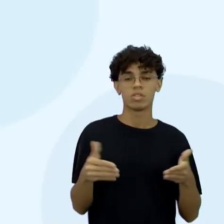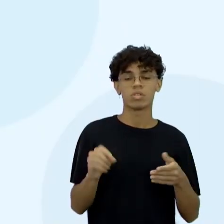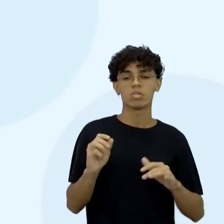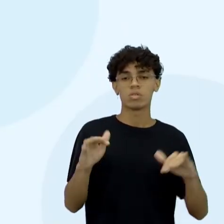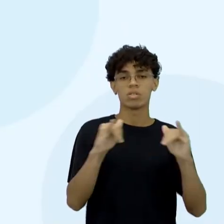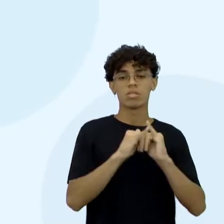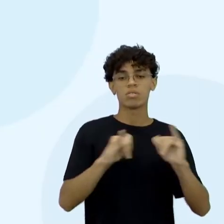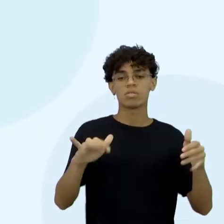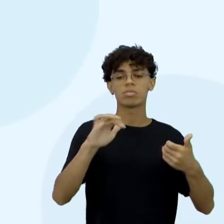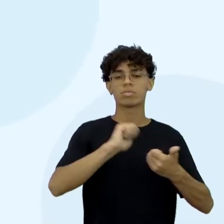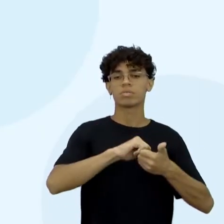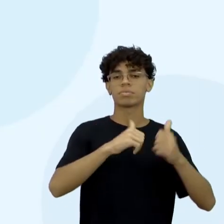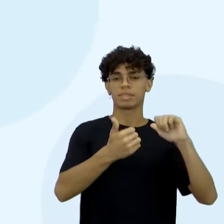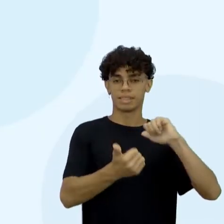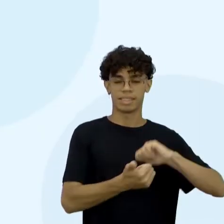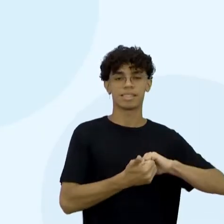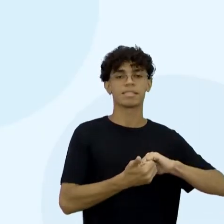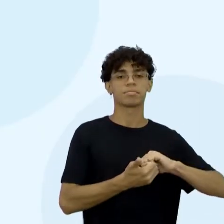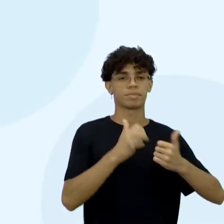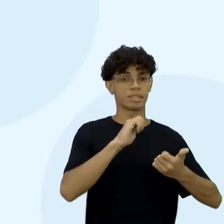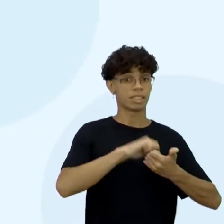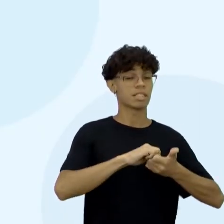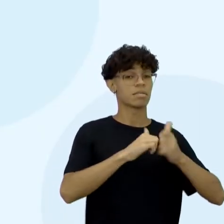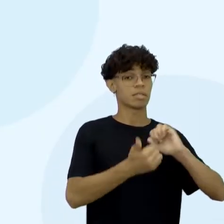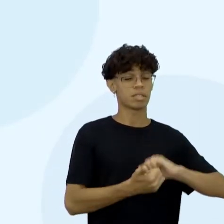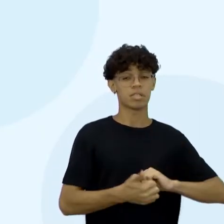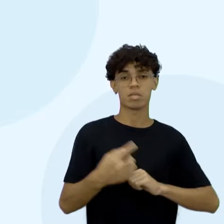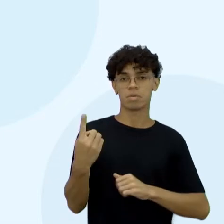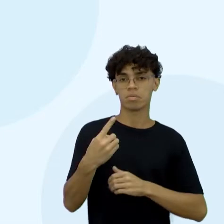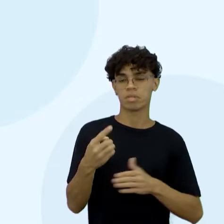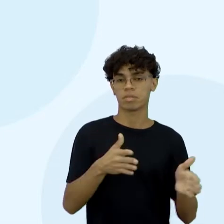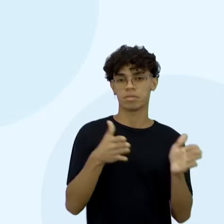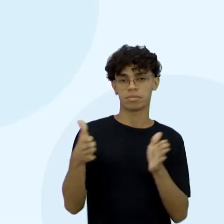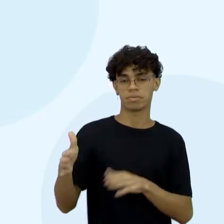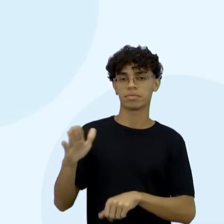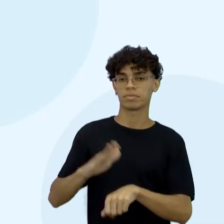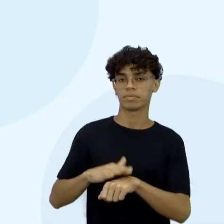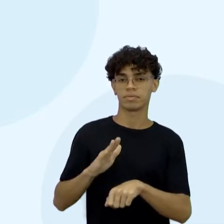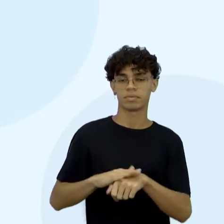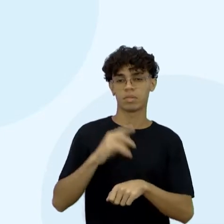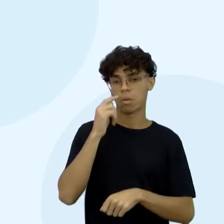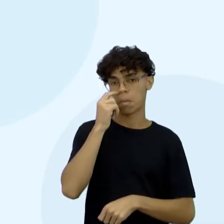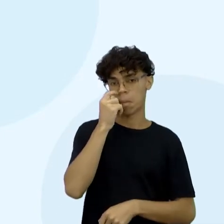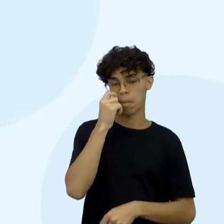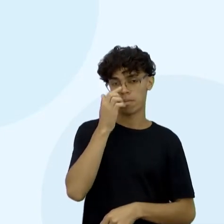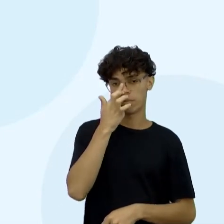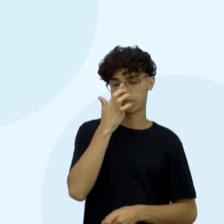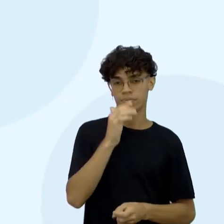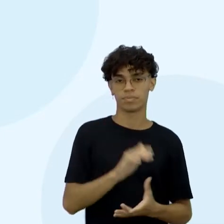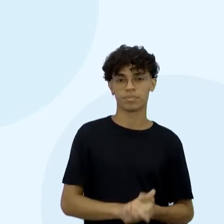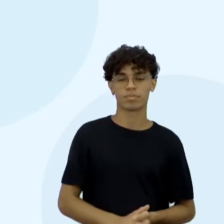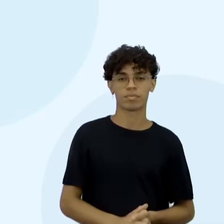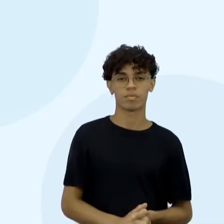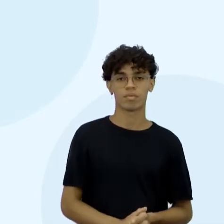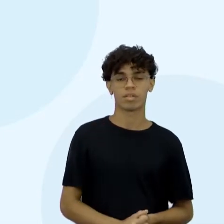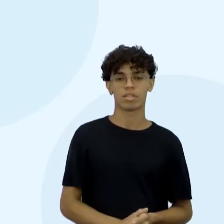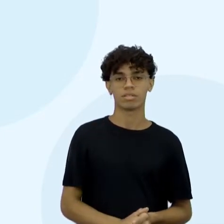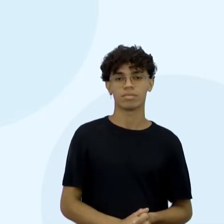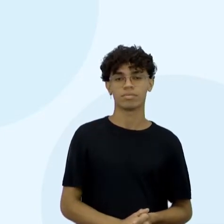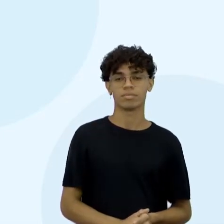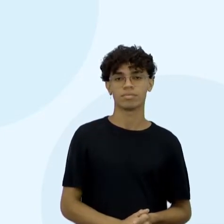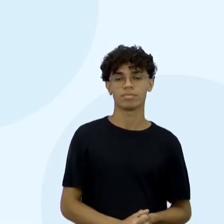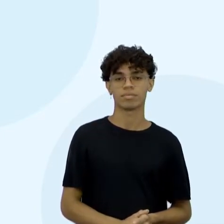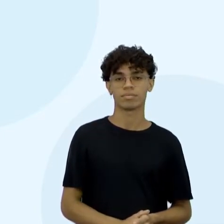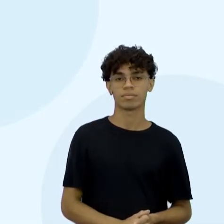novidade, uma adaptação dessa primeira parte que a gente fez. Ó, voltando aqui na parte, o que a gente sabe? Ó,